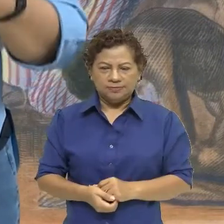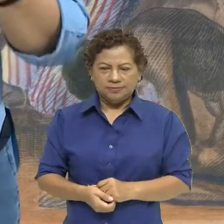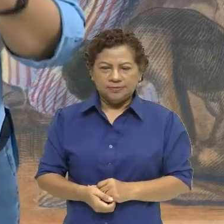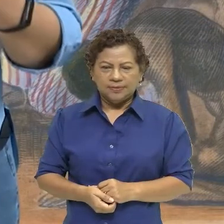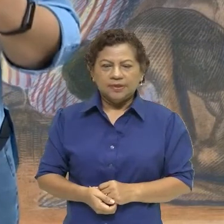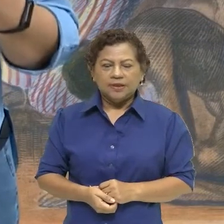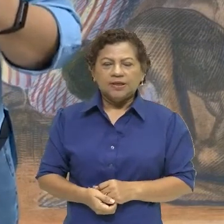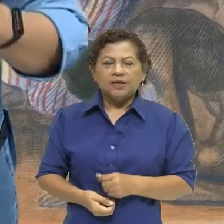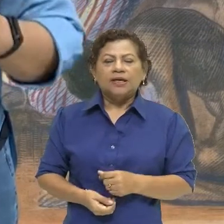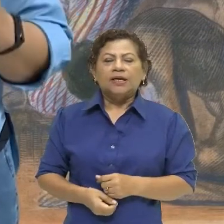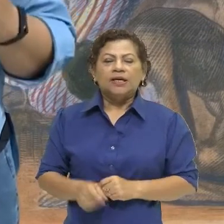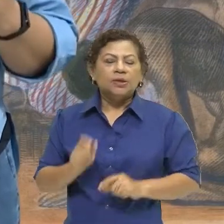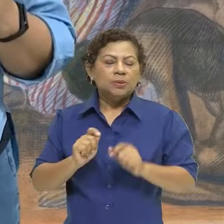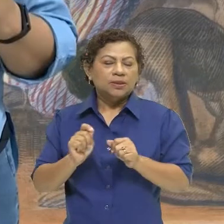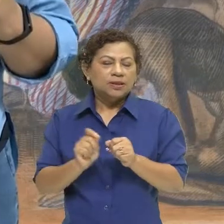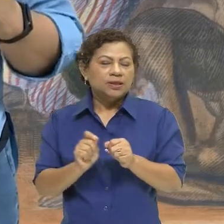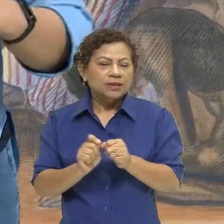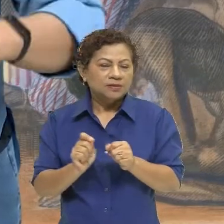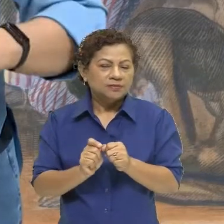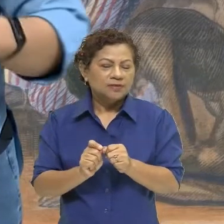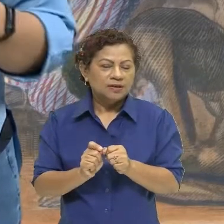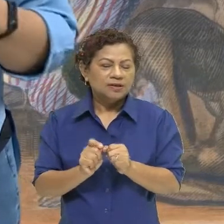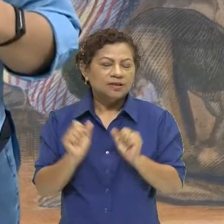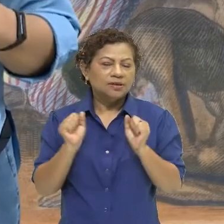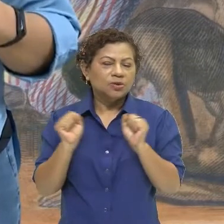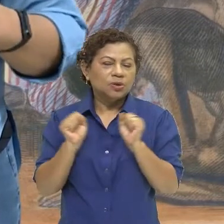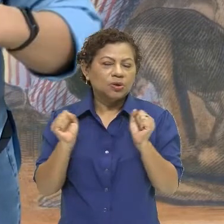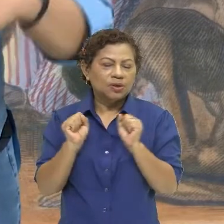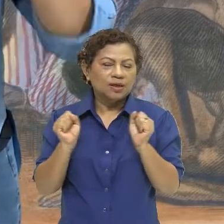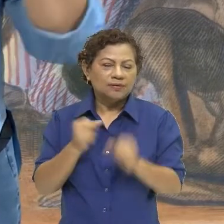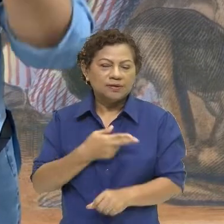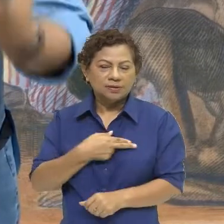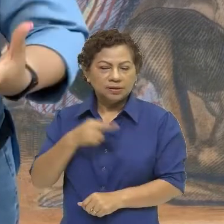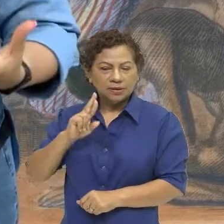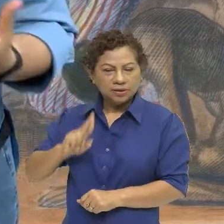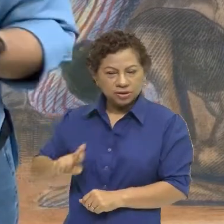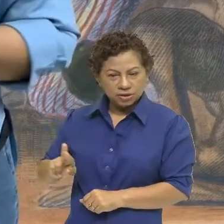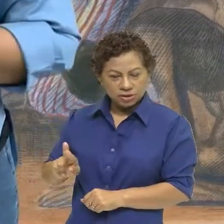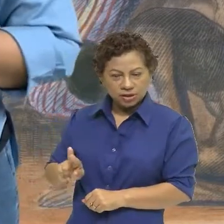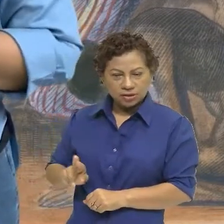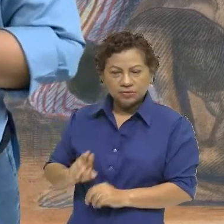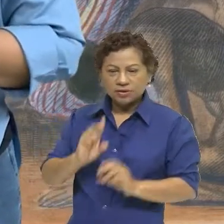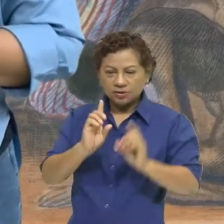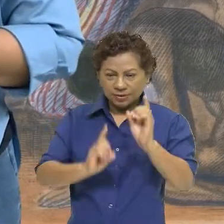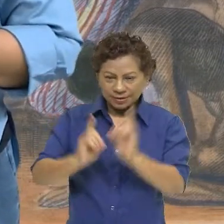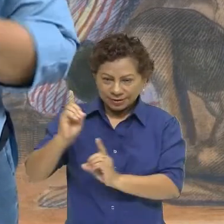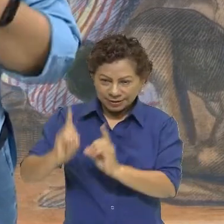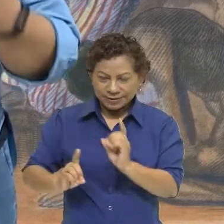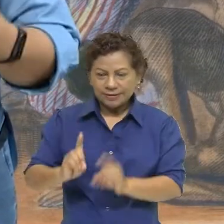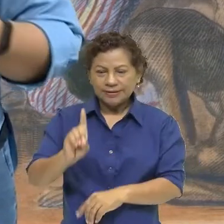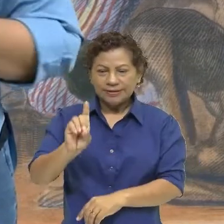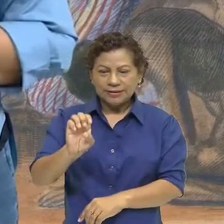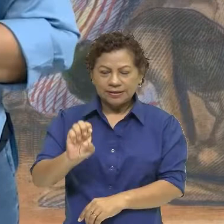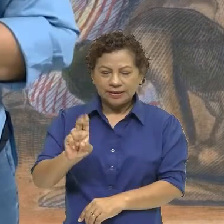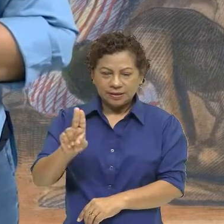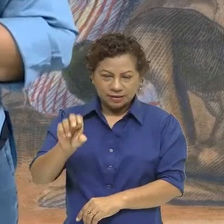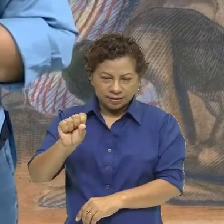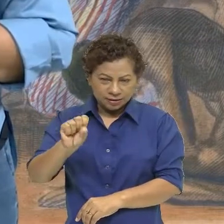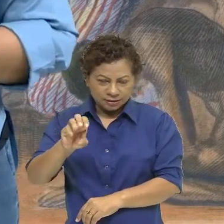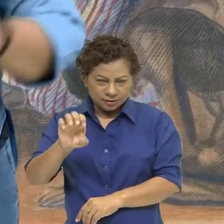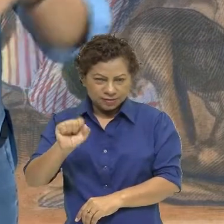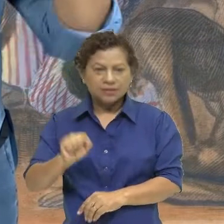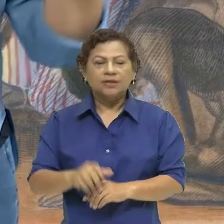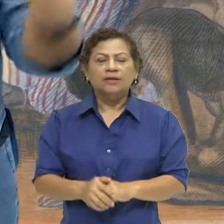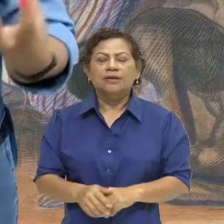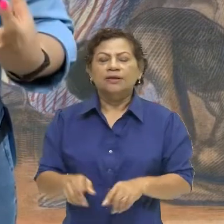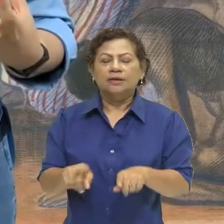religião disfarçada, onde eles adoravam os seus deuses por meio dos santos católicos, fazendo as